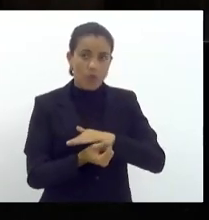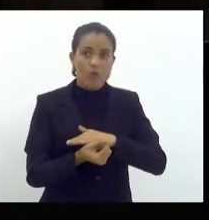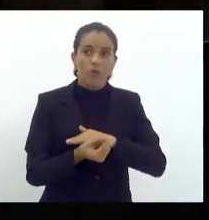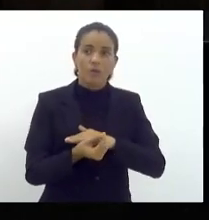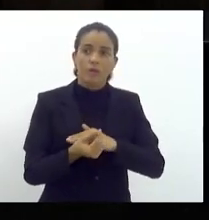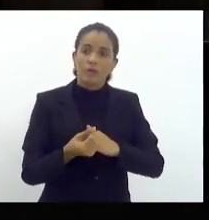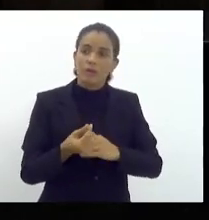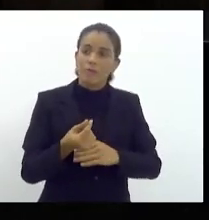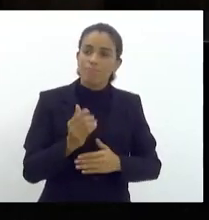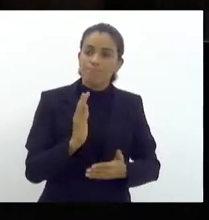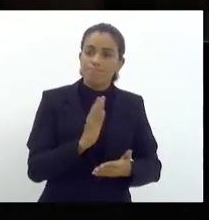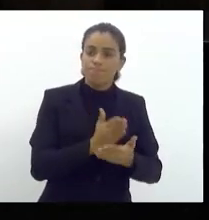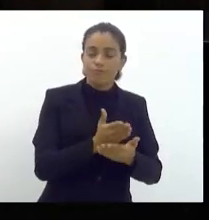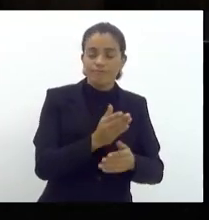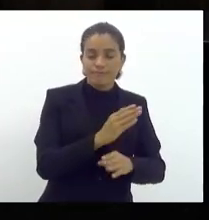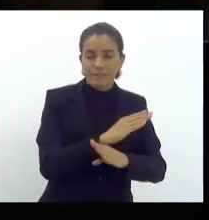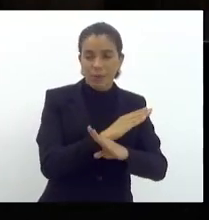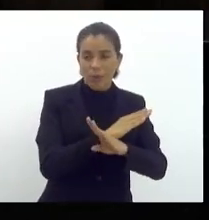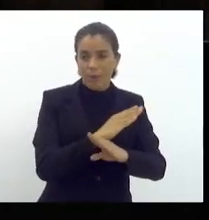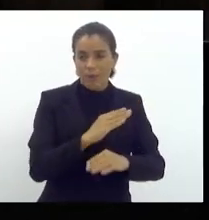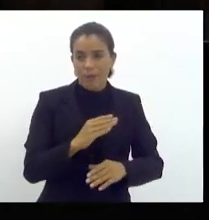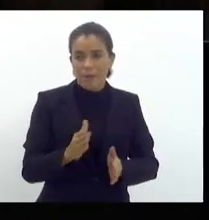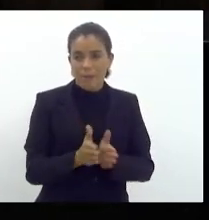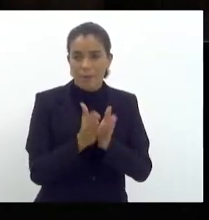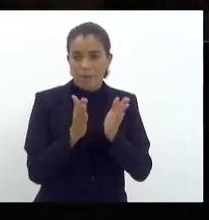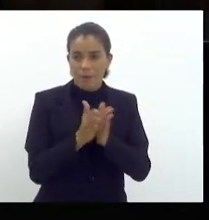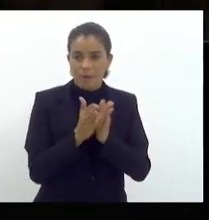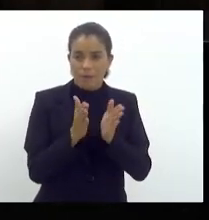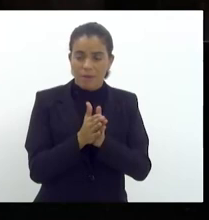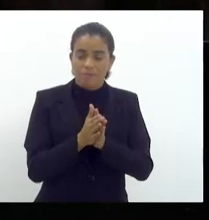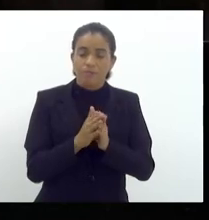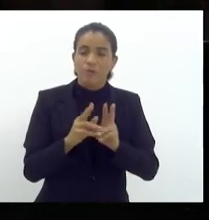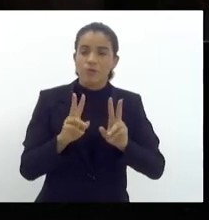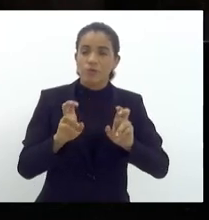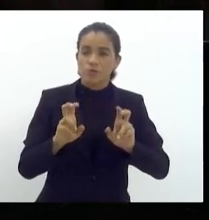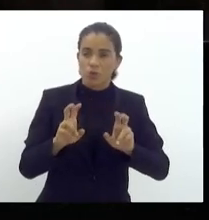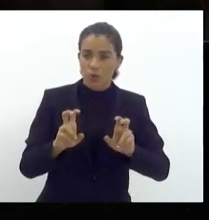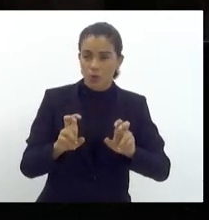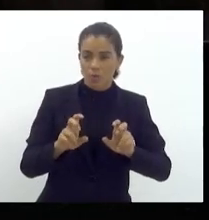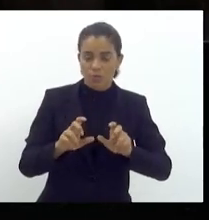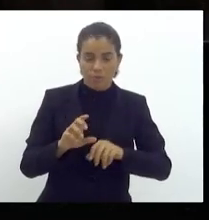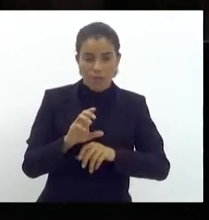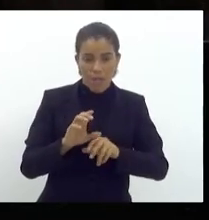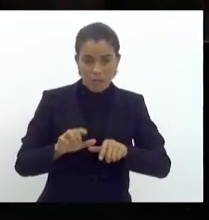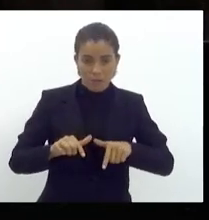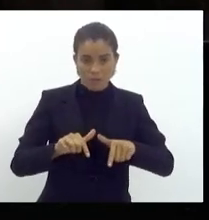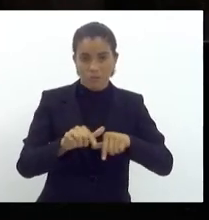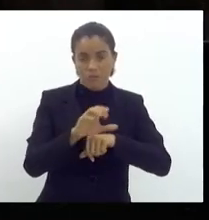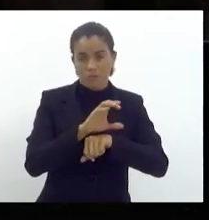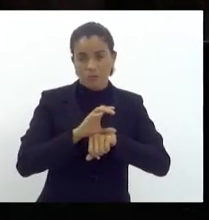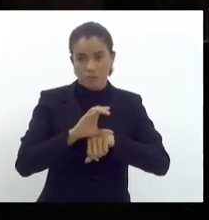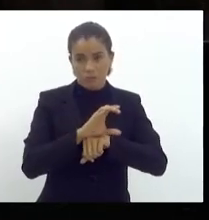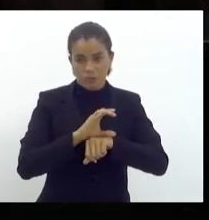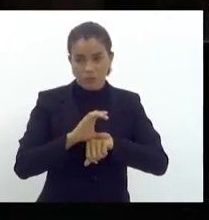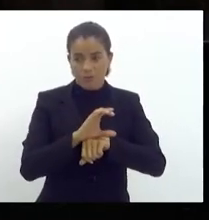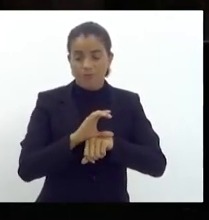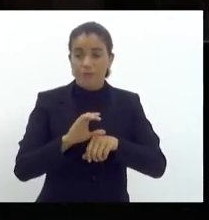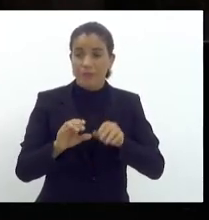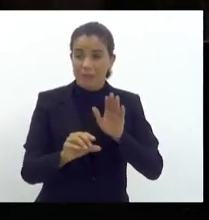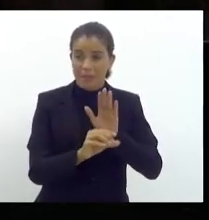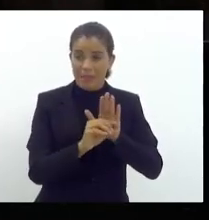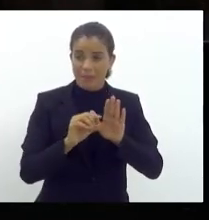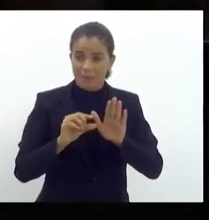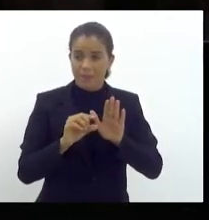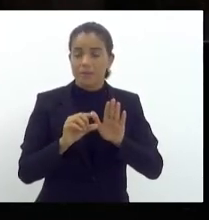de acordo com o artigo 82 do ato das disposições constitucionais transitórias e na emenda